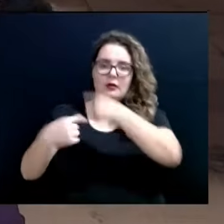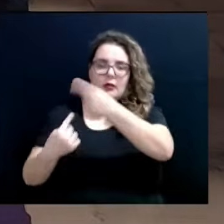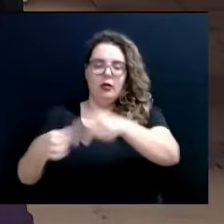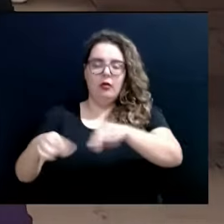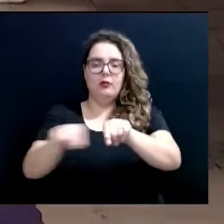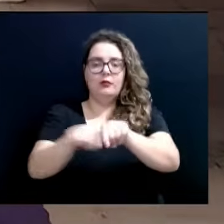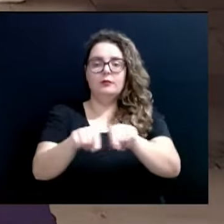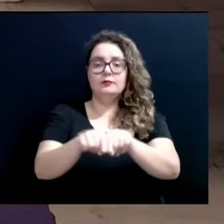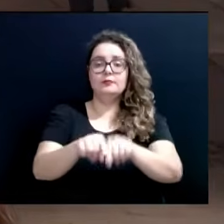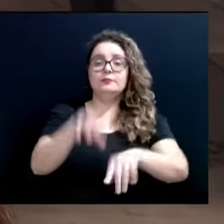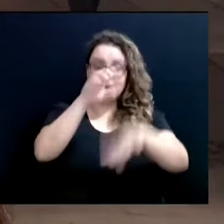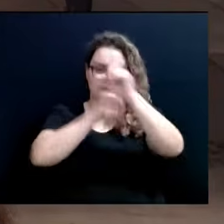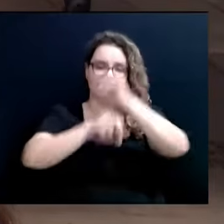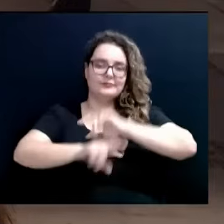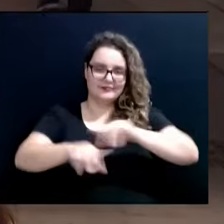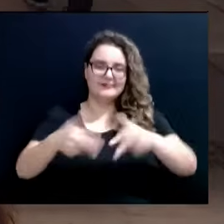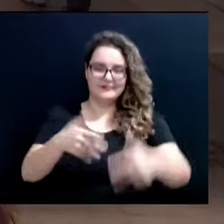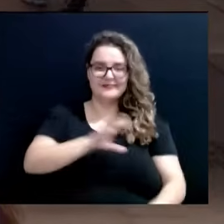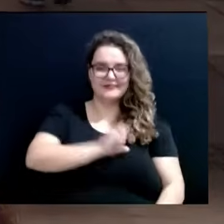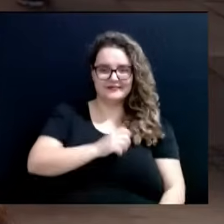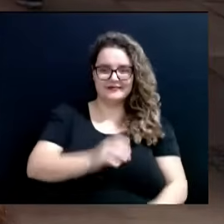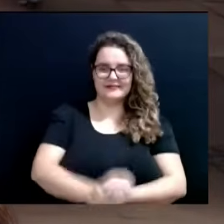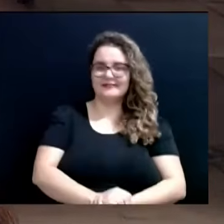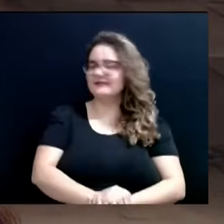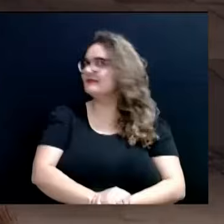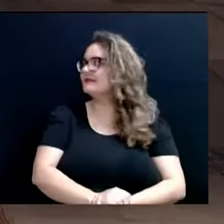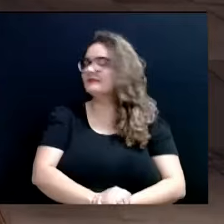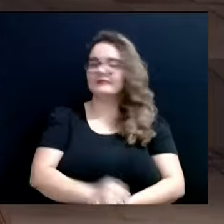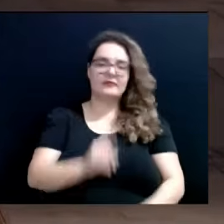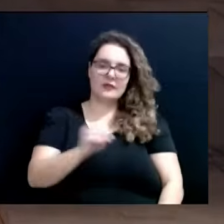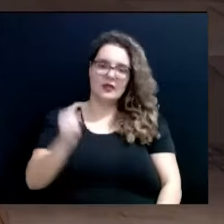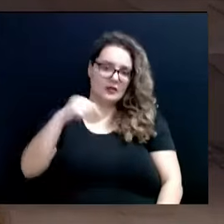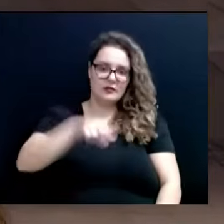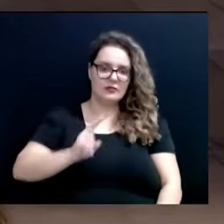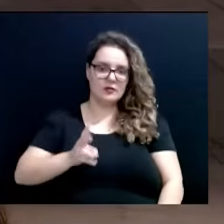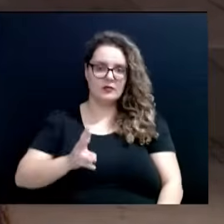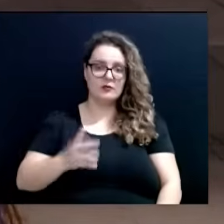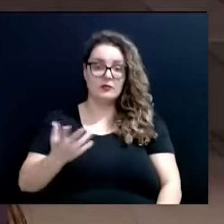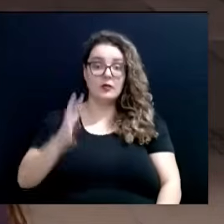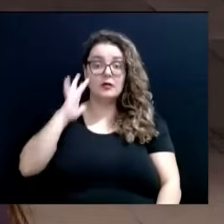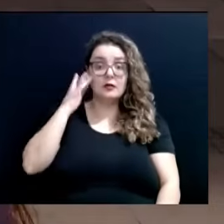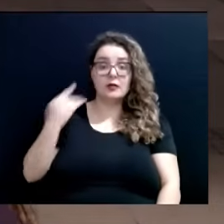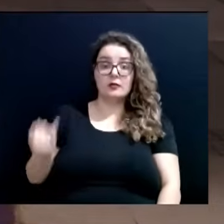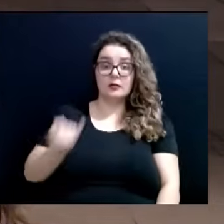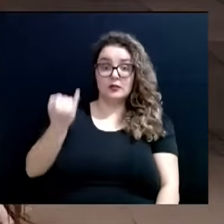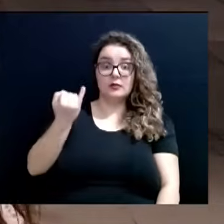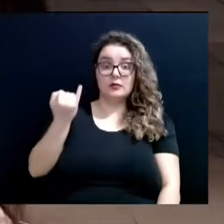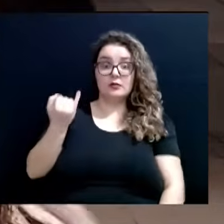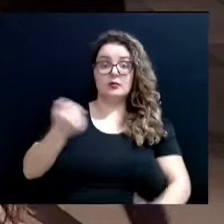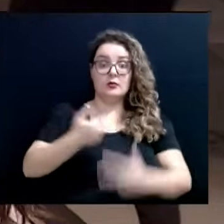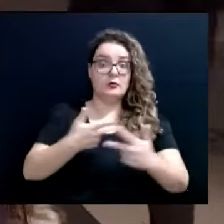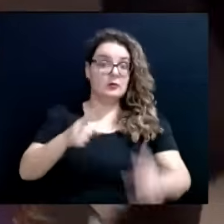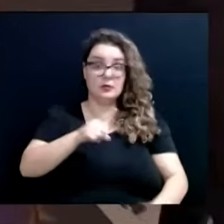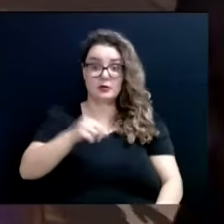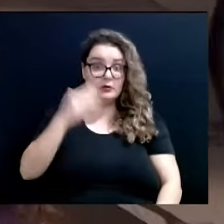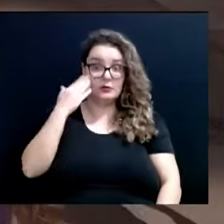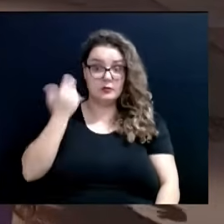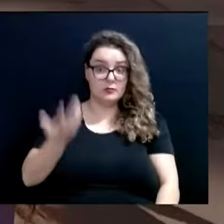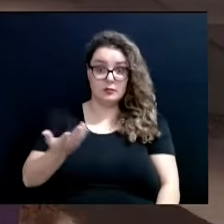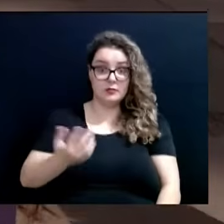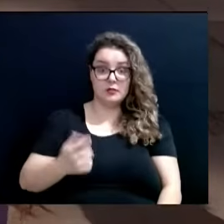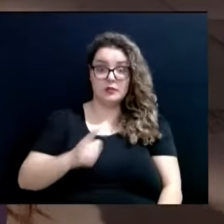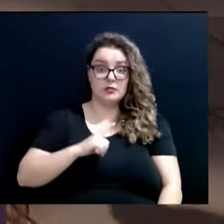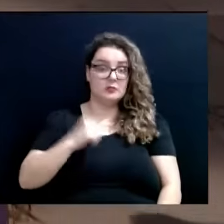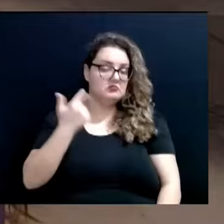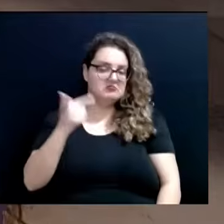muita coisa, eu gostei bastante. Eu não venho muito pra cá, mas eu achei muito importante, realmente, coisas que eu não sabia que existiam, não tinha conhecimento nenhum. E é